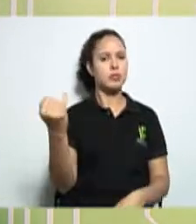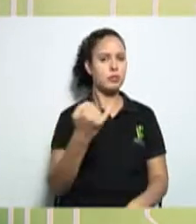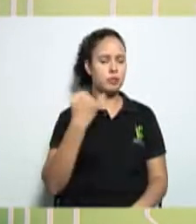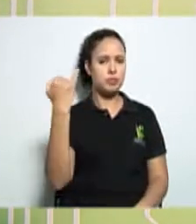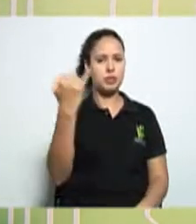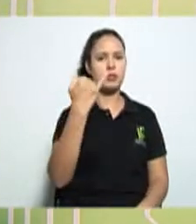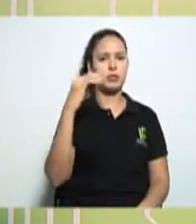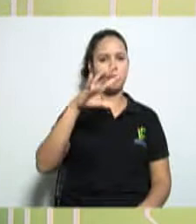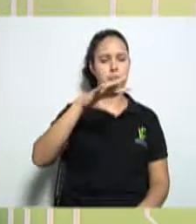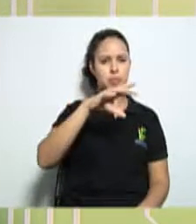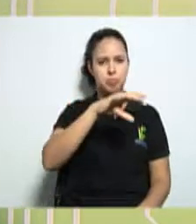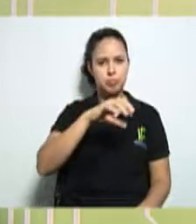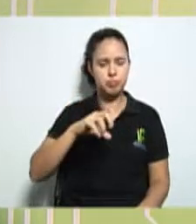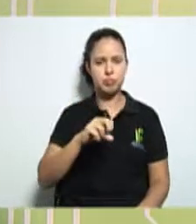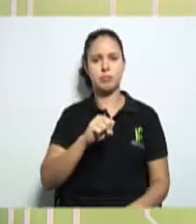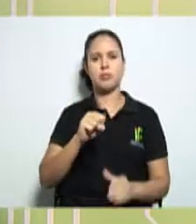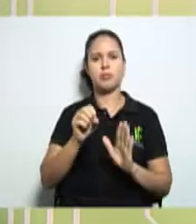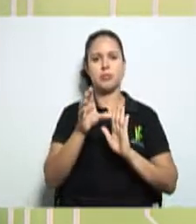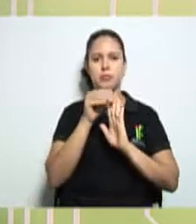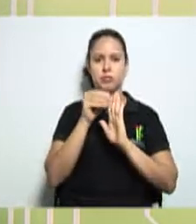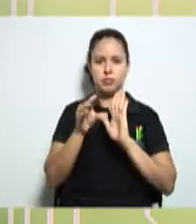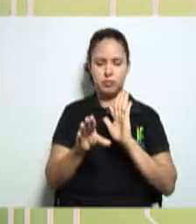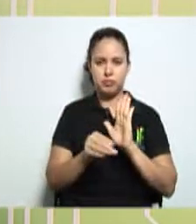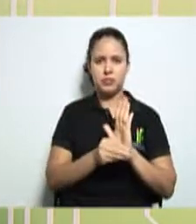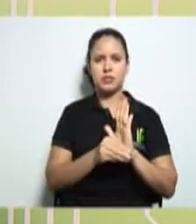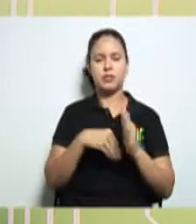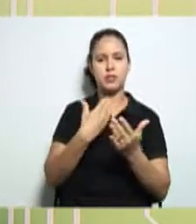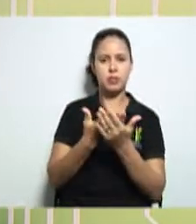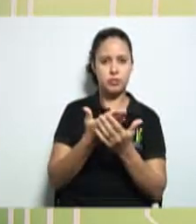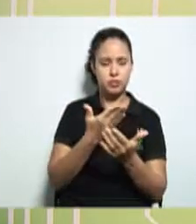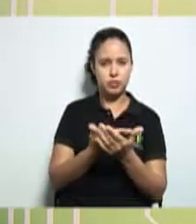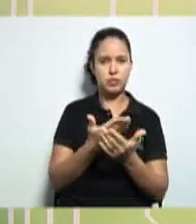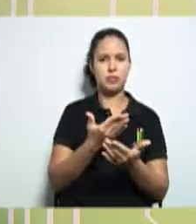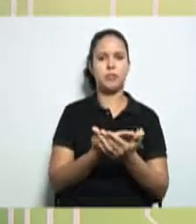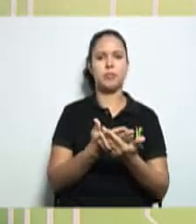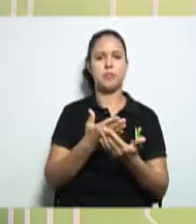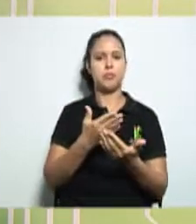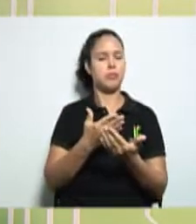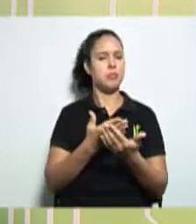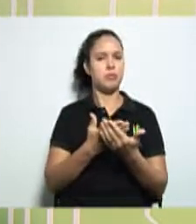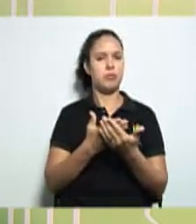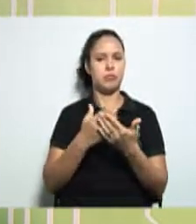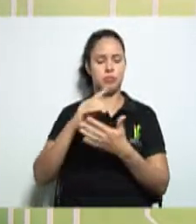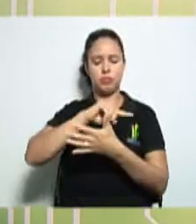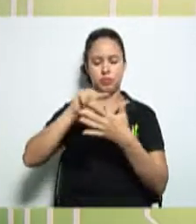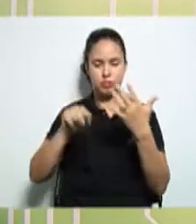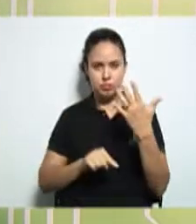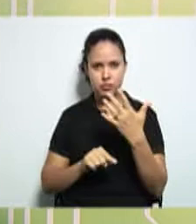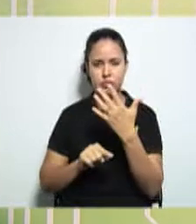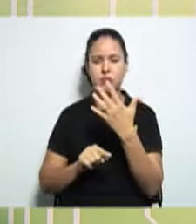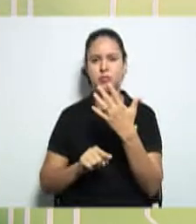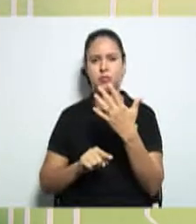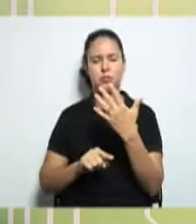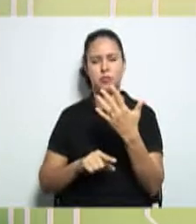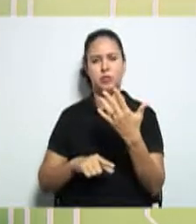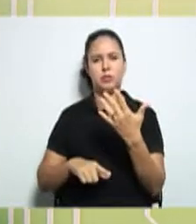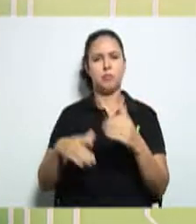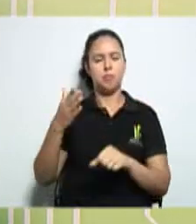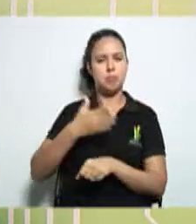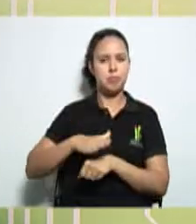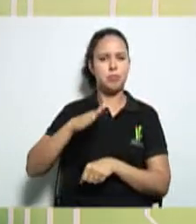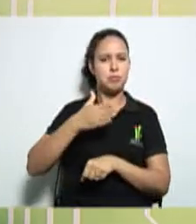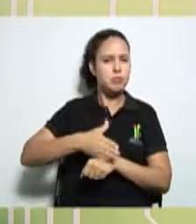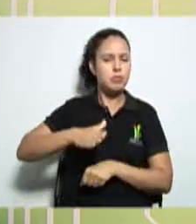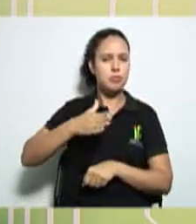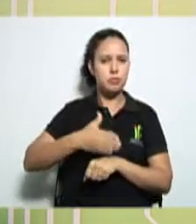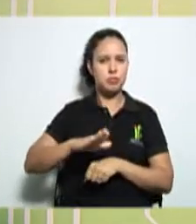vocês peguem os conteúdos que nós vamos trabalhar em todas as nossas 5 aulas e exercite isso. Como você vai